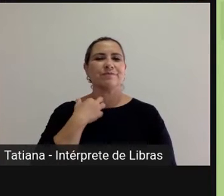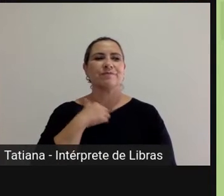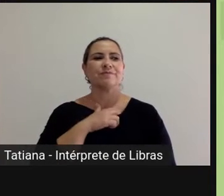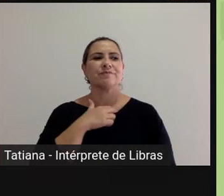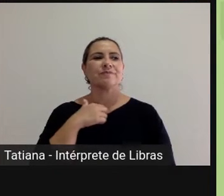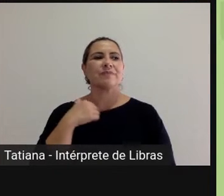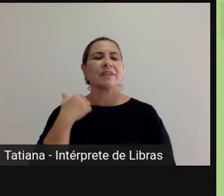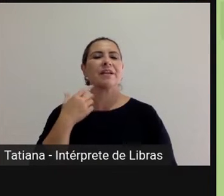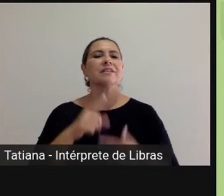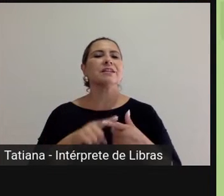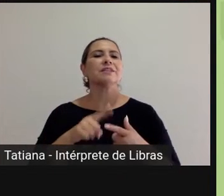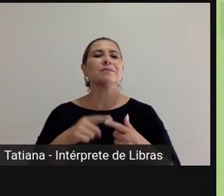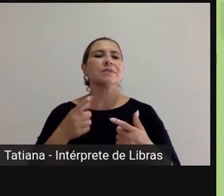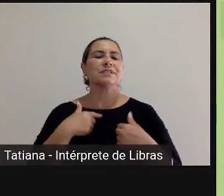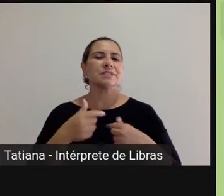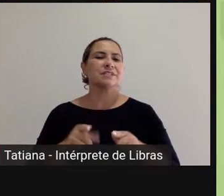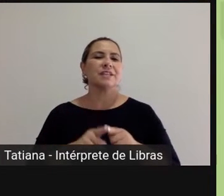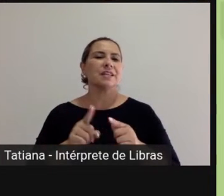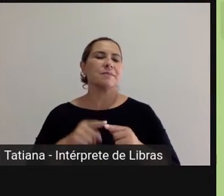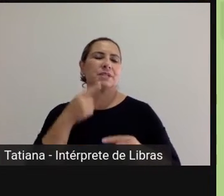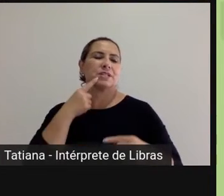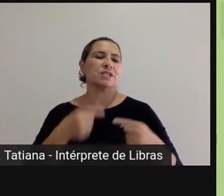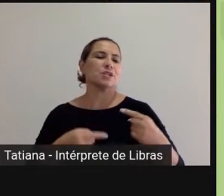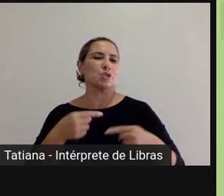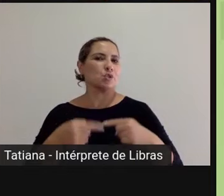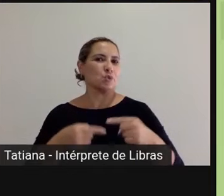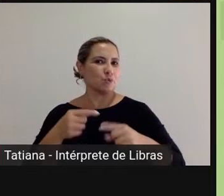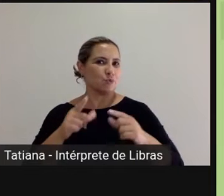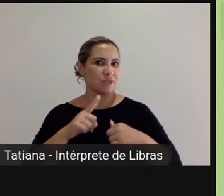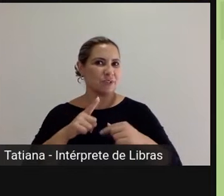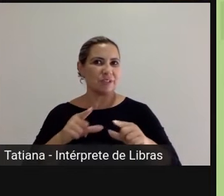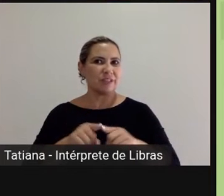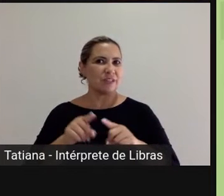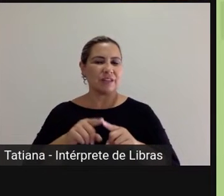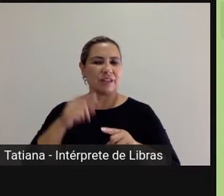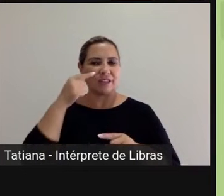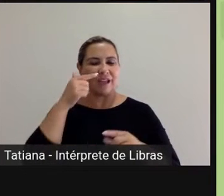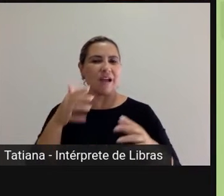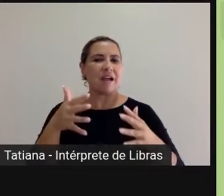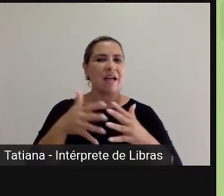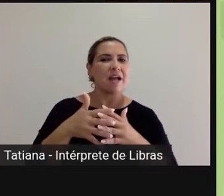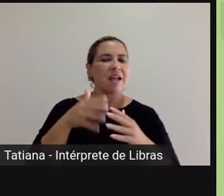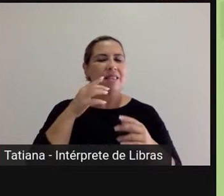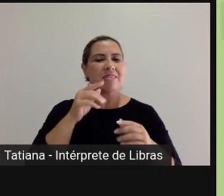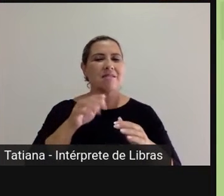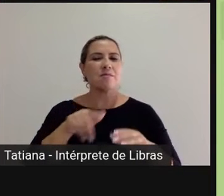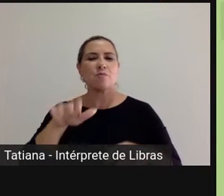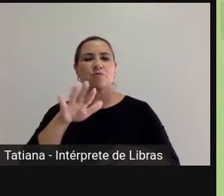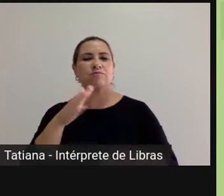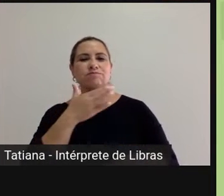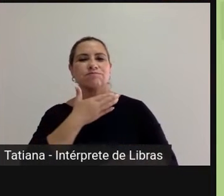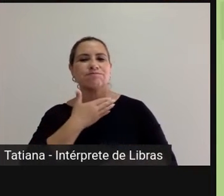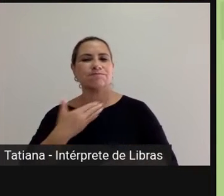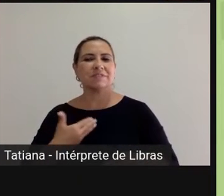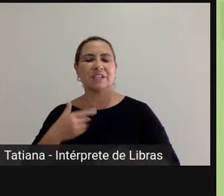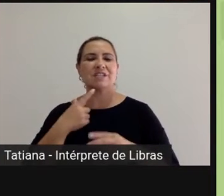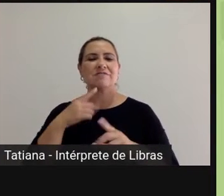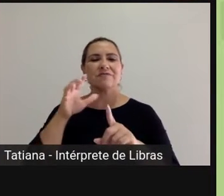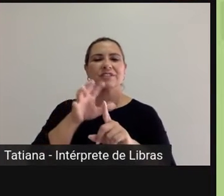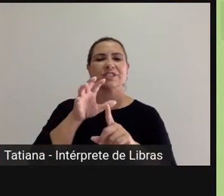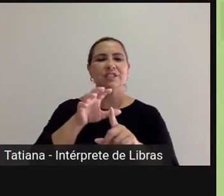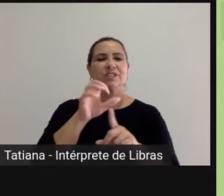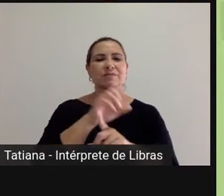essa internet. Não cabe a gente discutir se existe algum nível de intervenção que o Estado ou que a própria sociedade pode